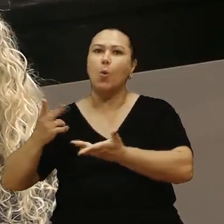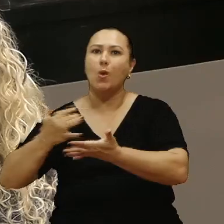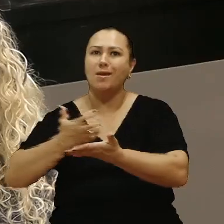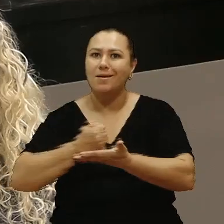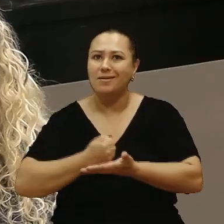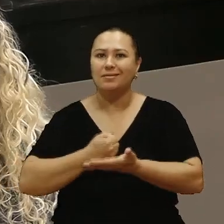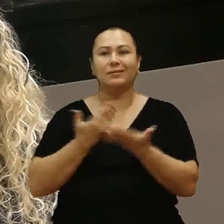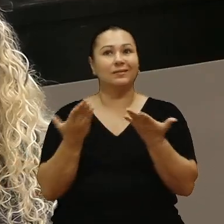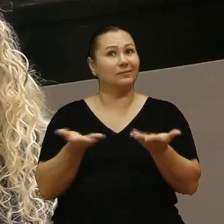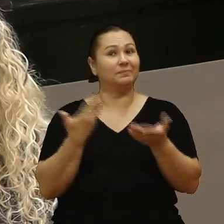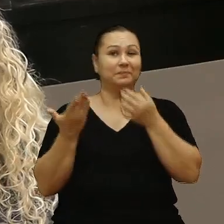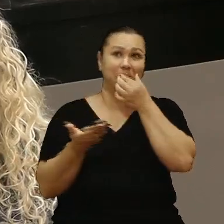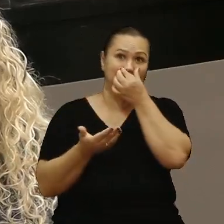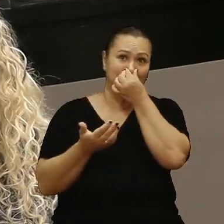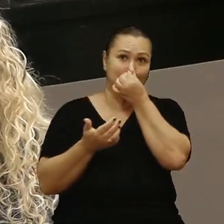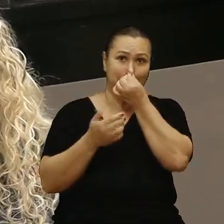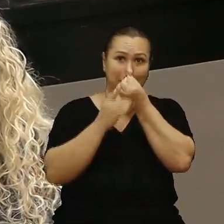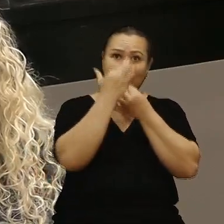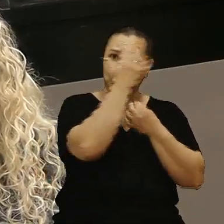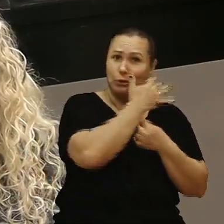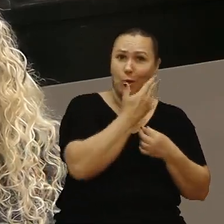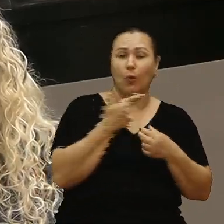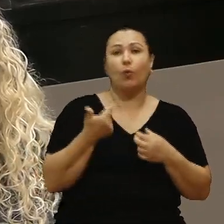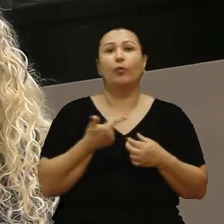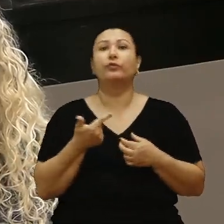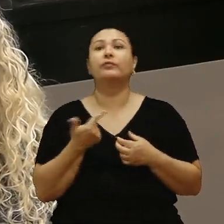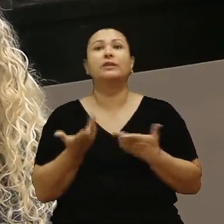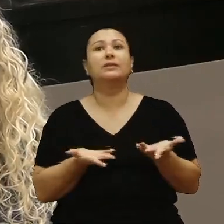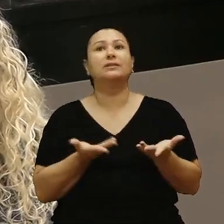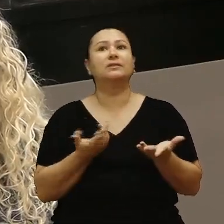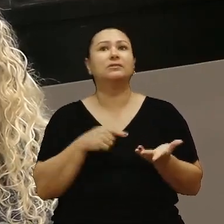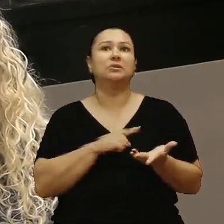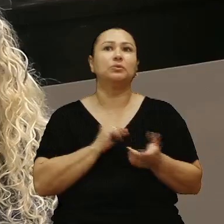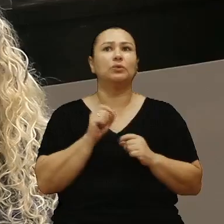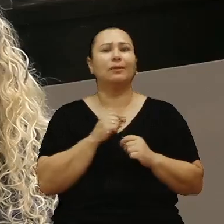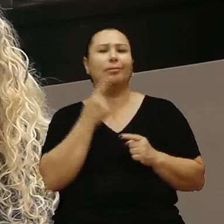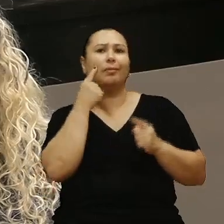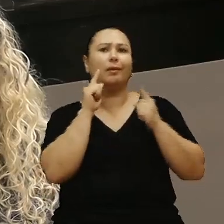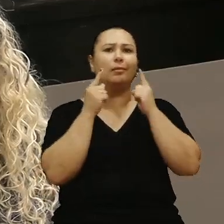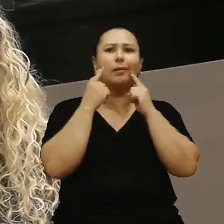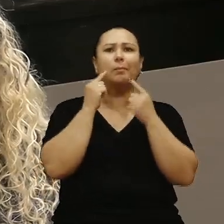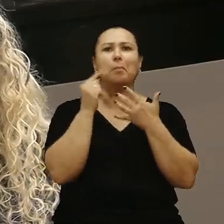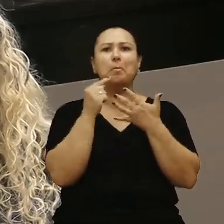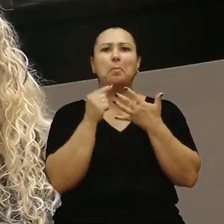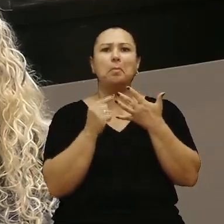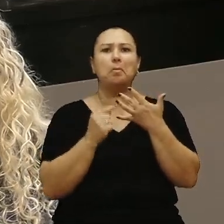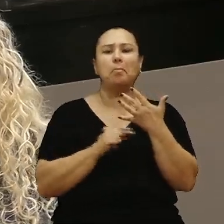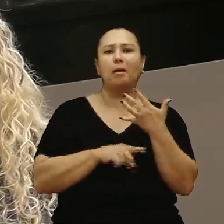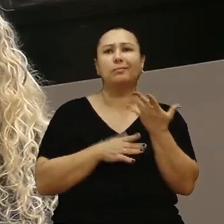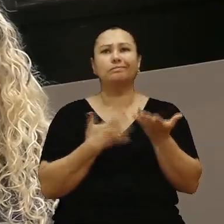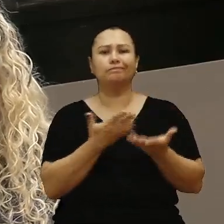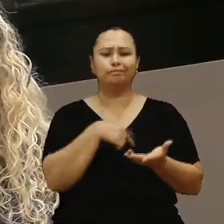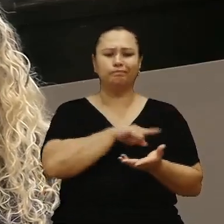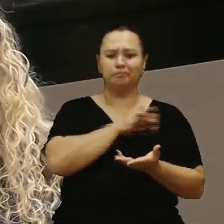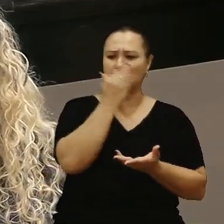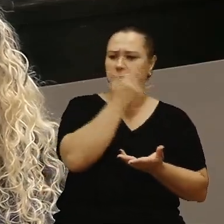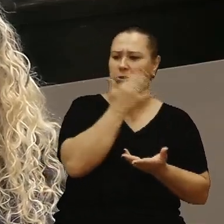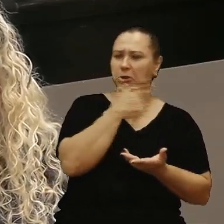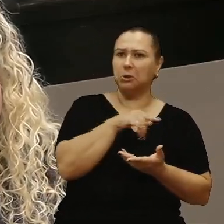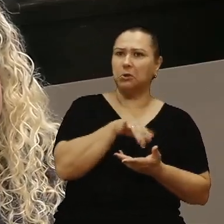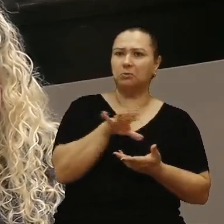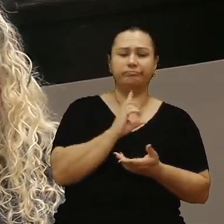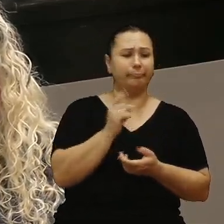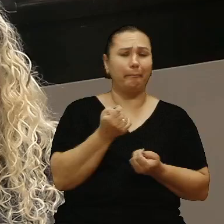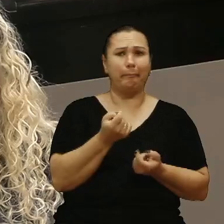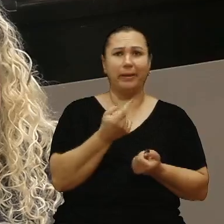na sala do Adiló, estava com o Adiló, com o vice, e a gente dá 5, 6 ideias, a gente fala 5, 6 ideias, ele pega todas as ideias, nossa, bota no